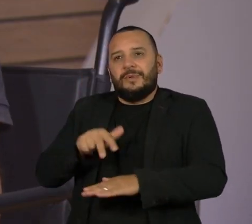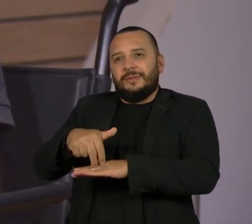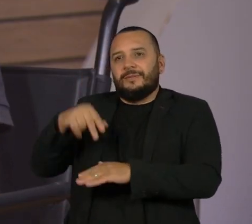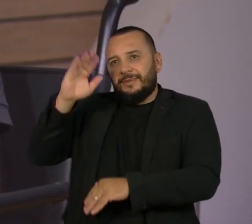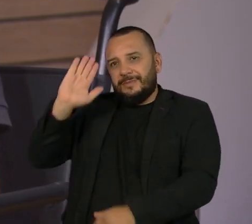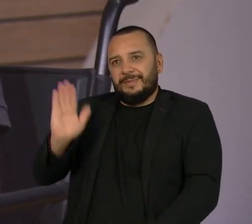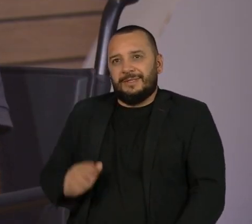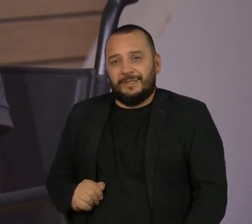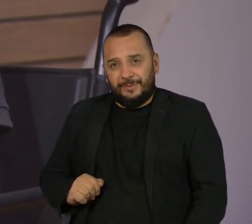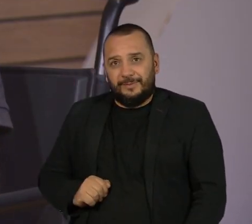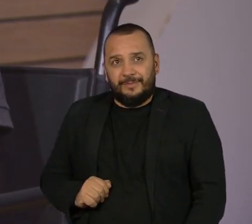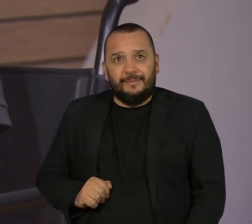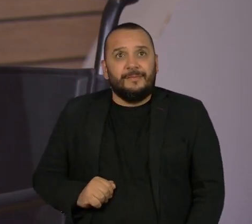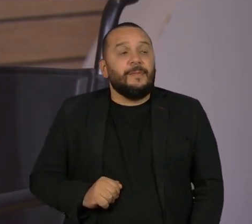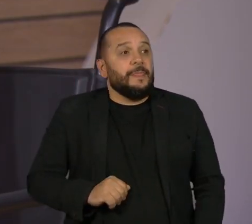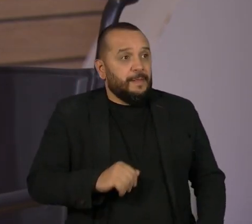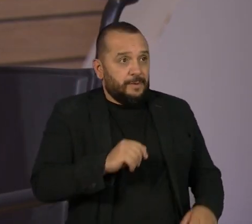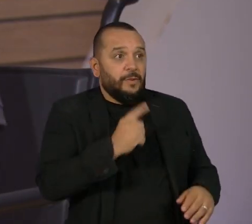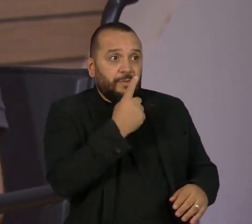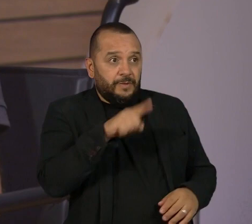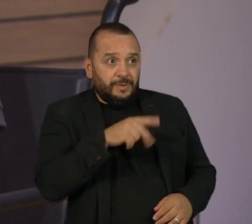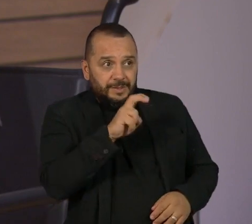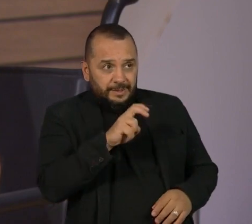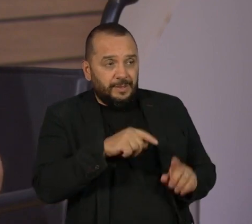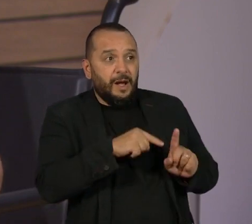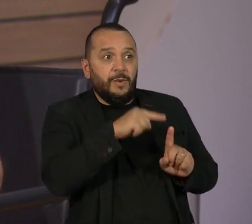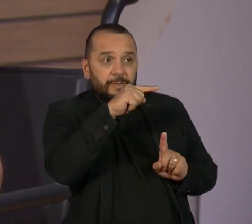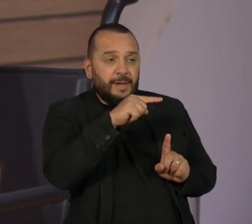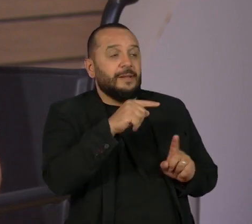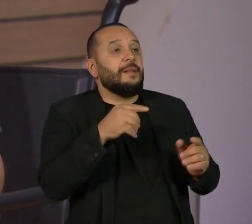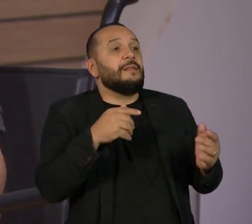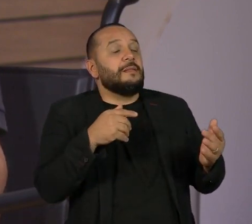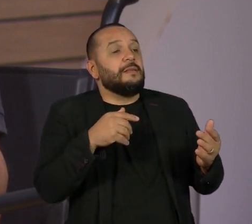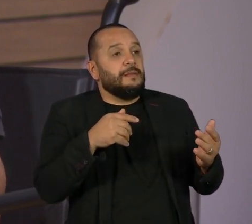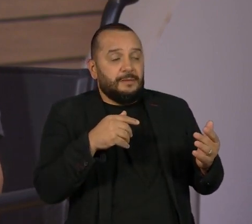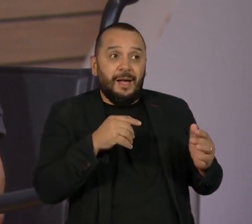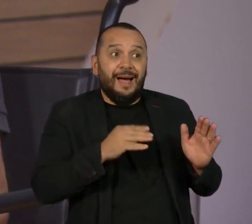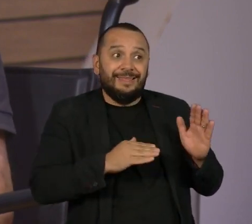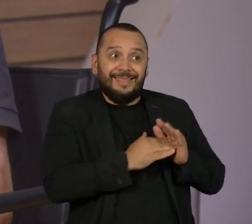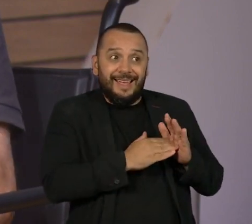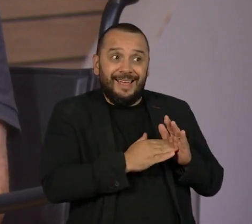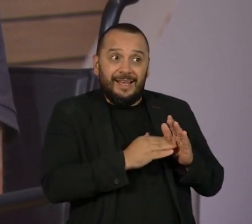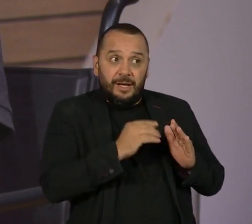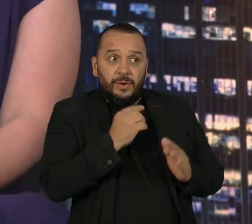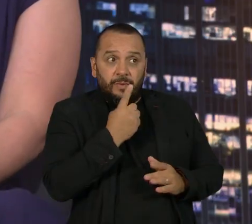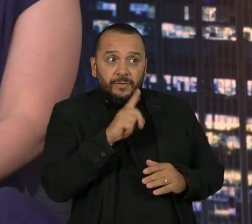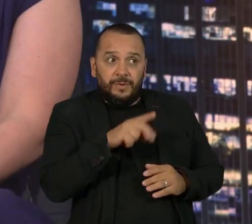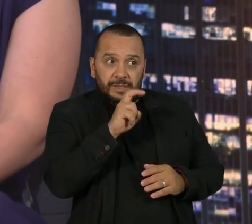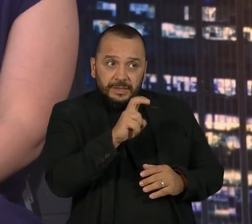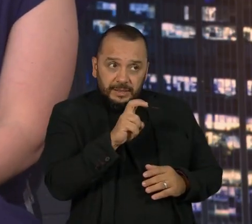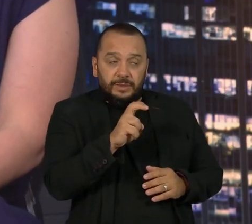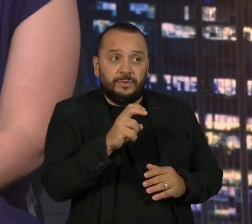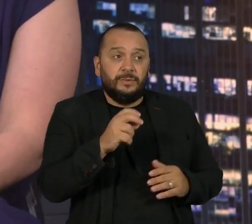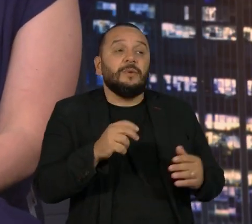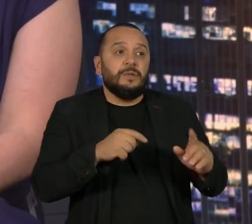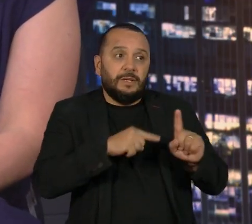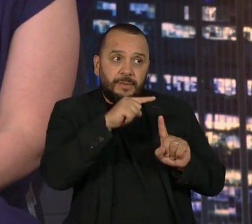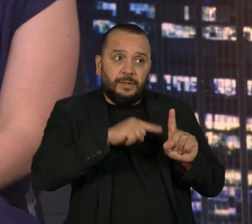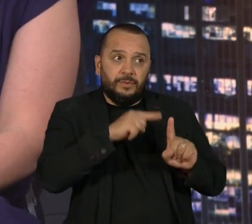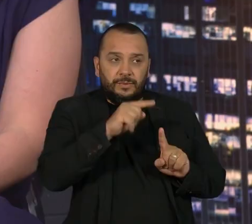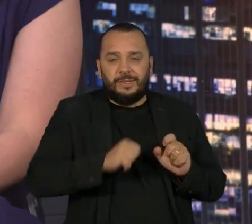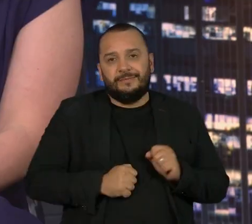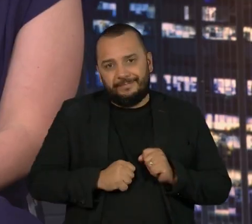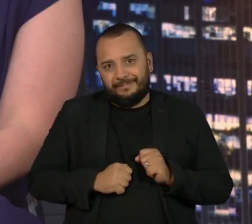do Brasil. 1,5 grau de aumento de temperatura, né? A chegar até 1,5 grau, não passar disso. Bom, eu queria agradecer a presença